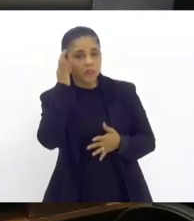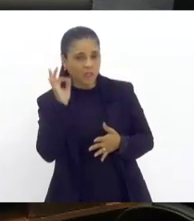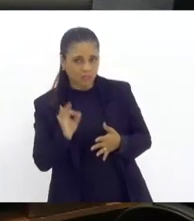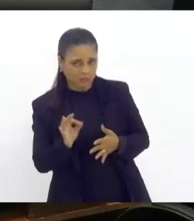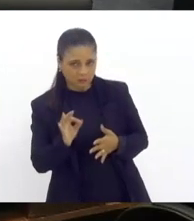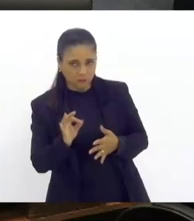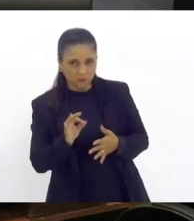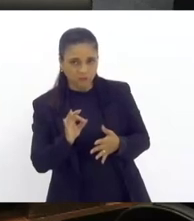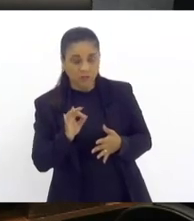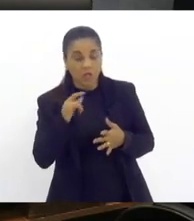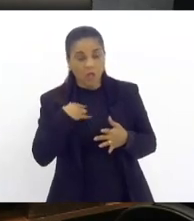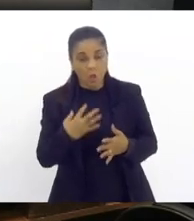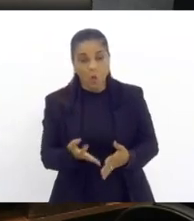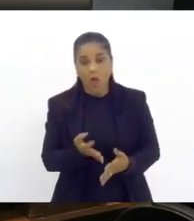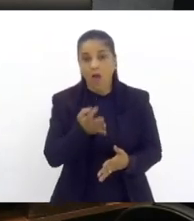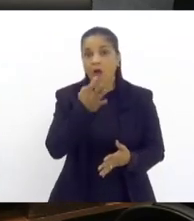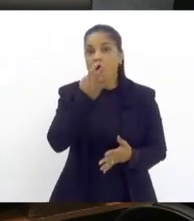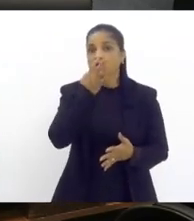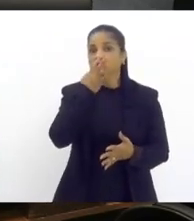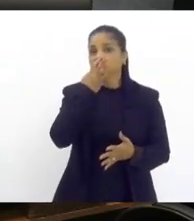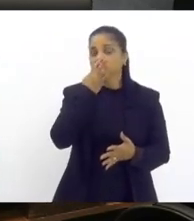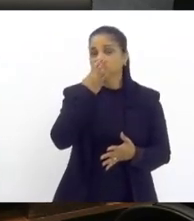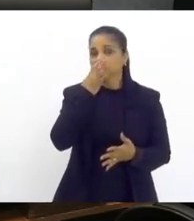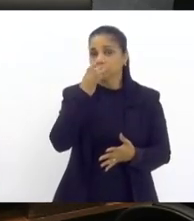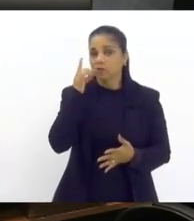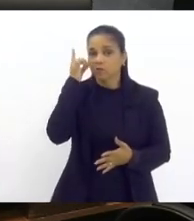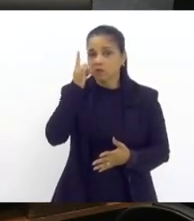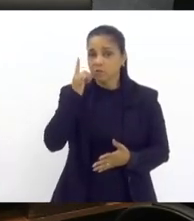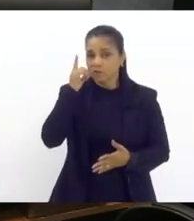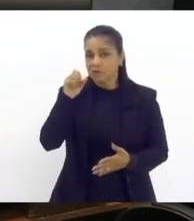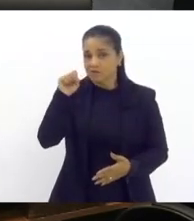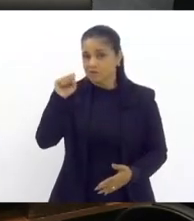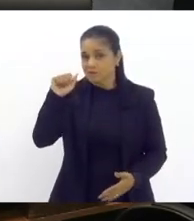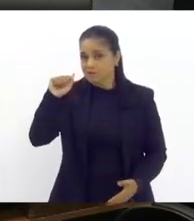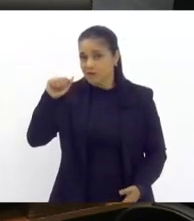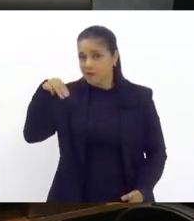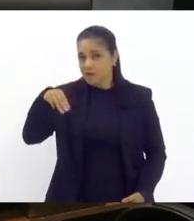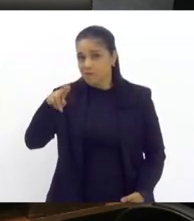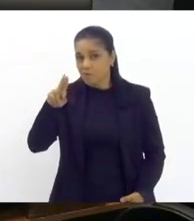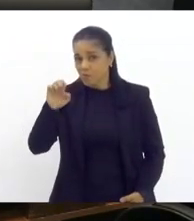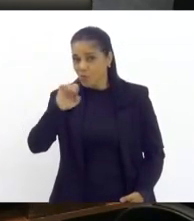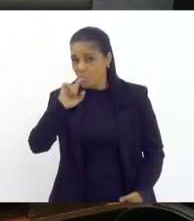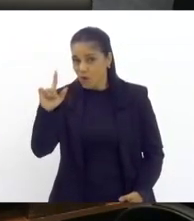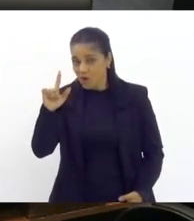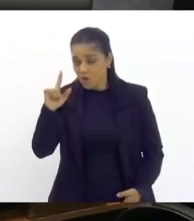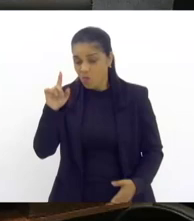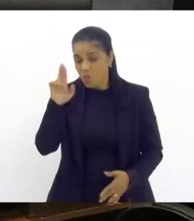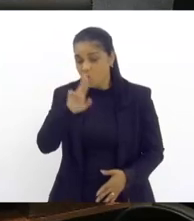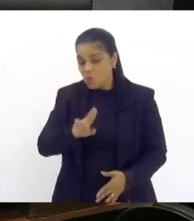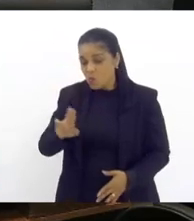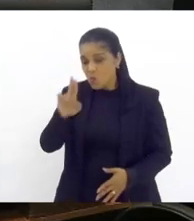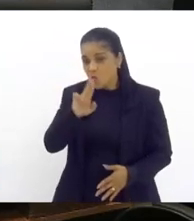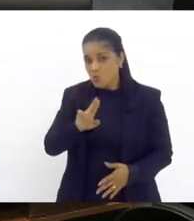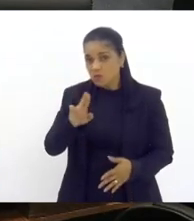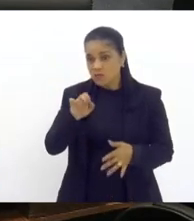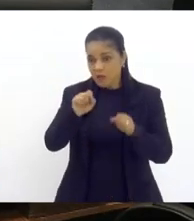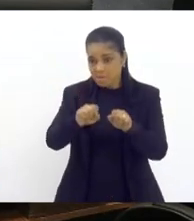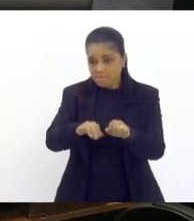apenas admirei que o deputado Samuel Malafaia, sim, usasse do expediente de pedir,